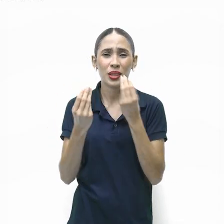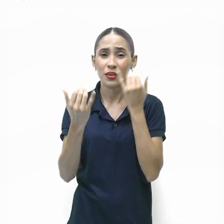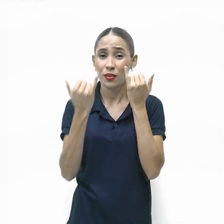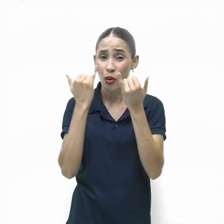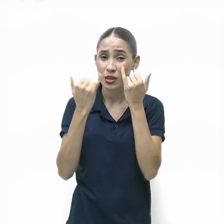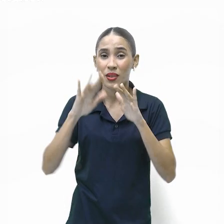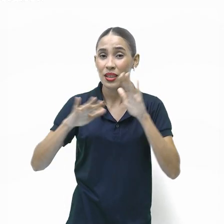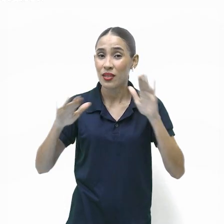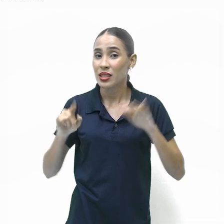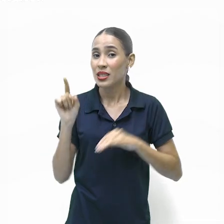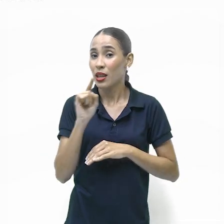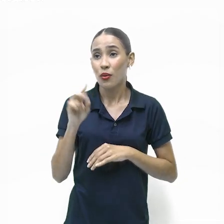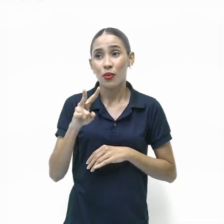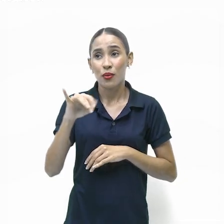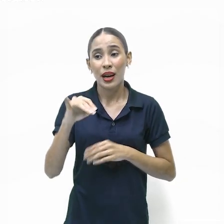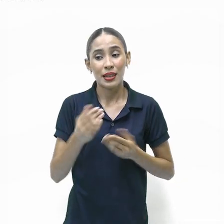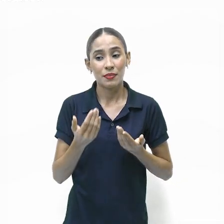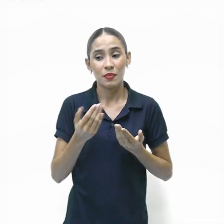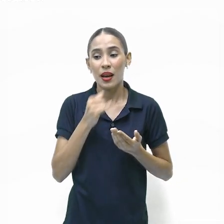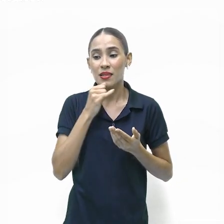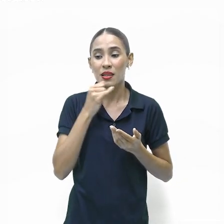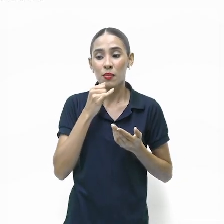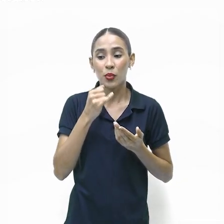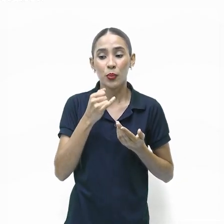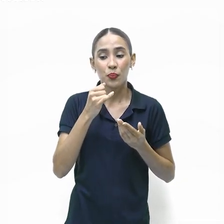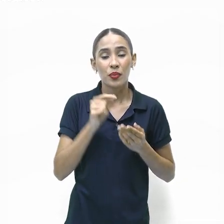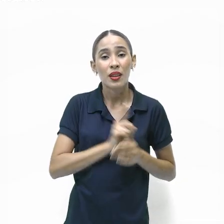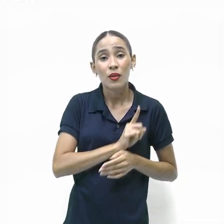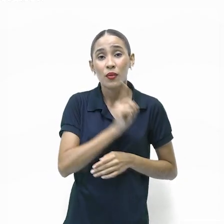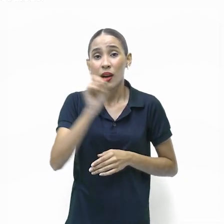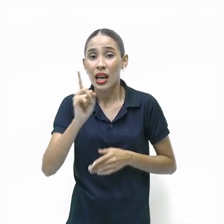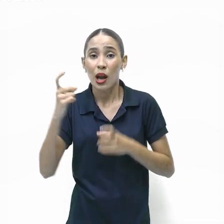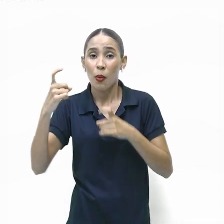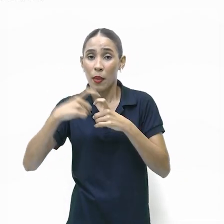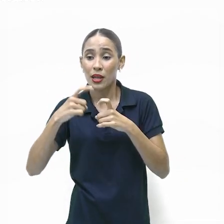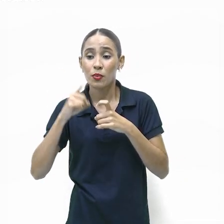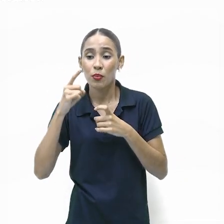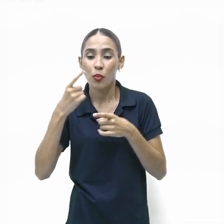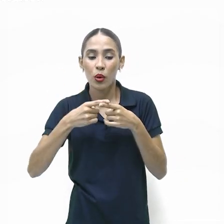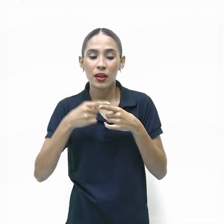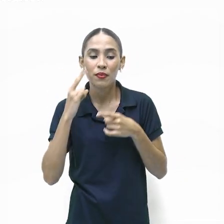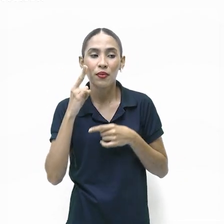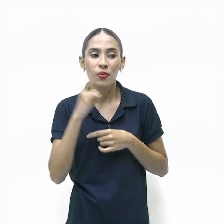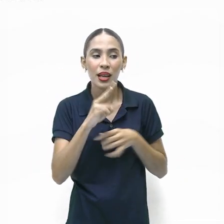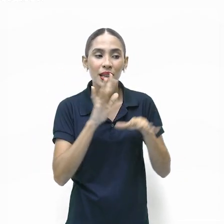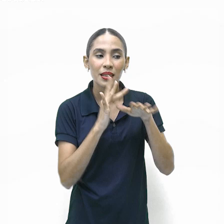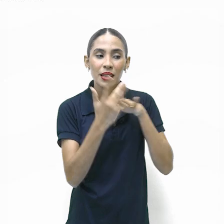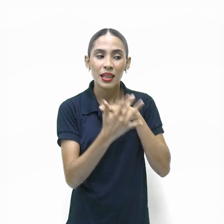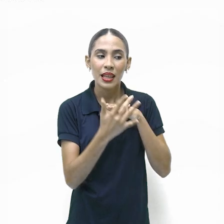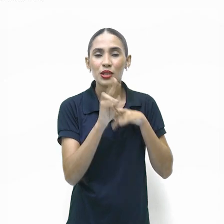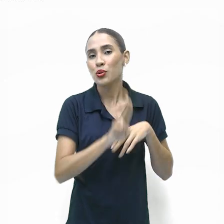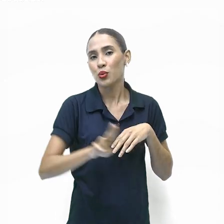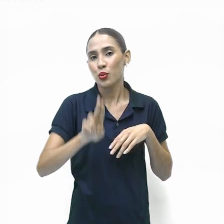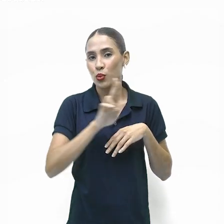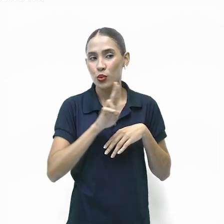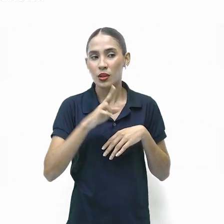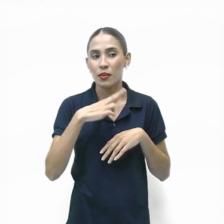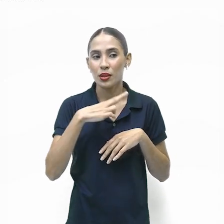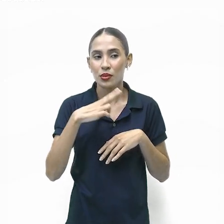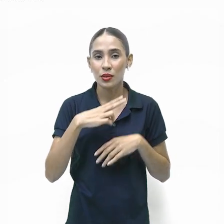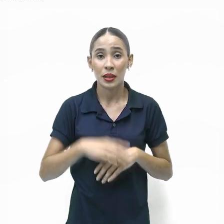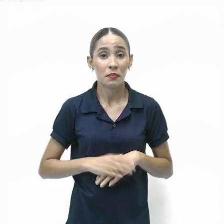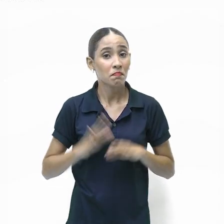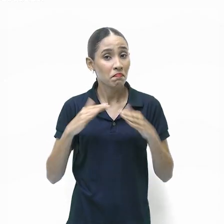vezes você não vai a uma consulta, né? Você observa essas informações na internet e acaba aplicando ali na sua vida.